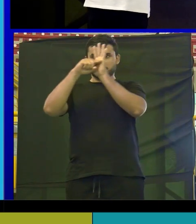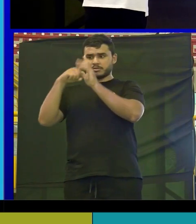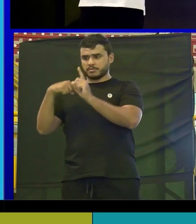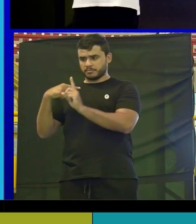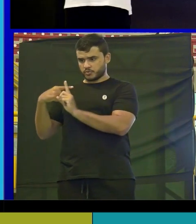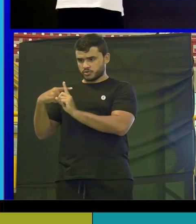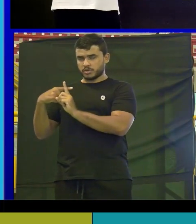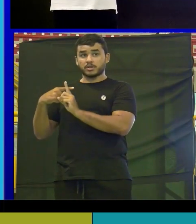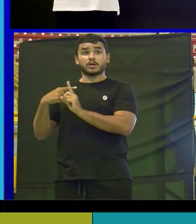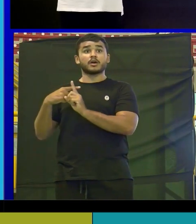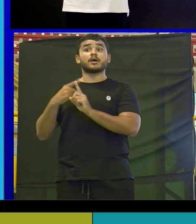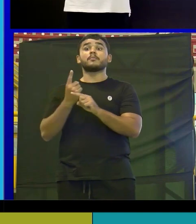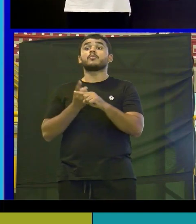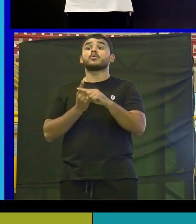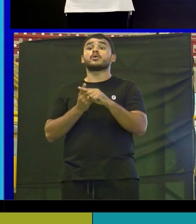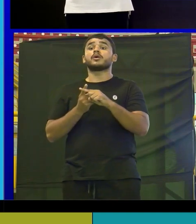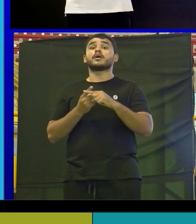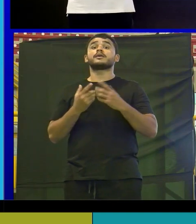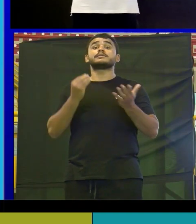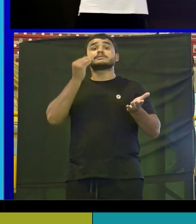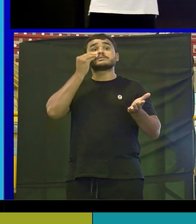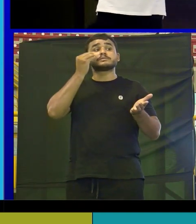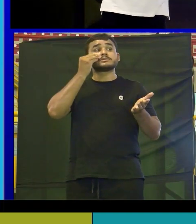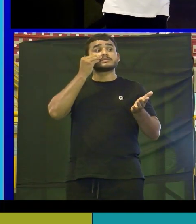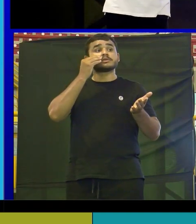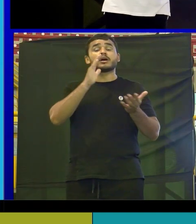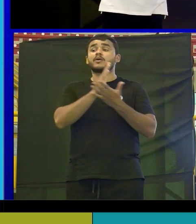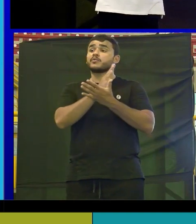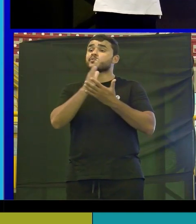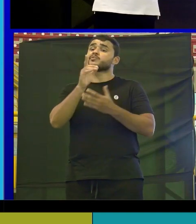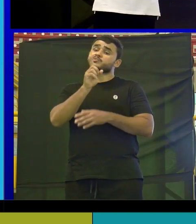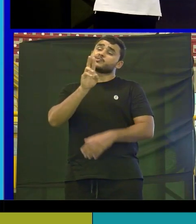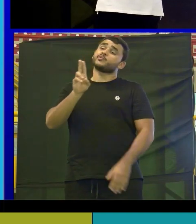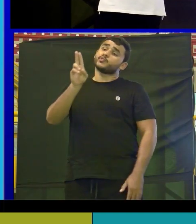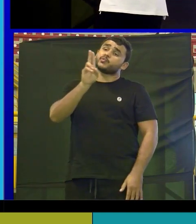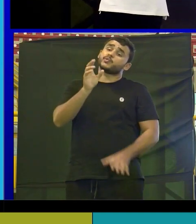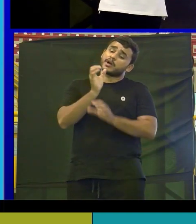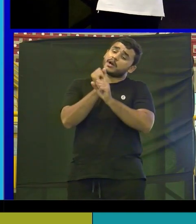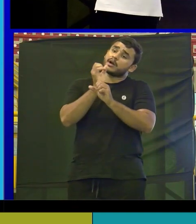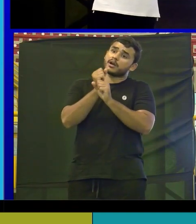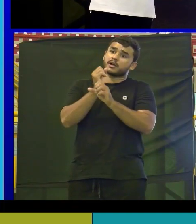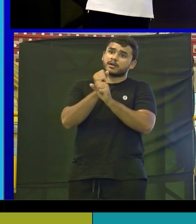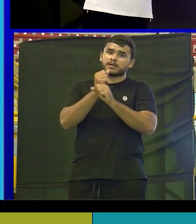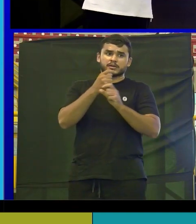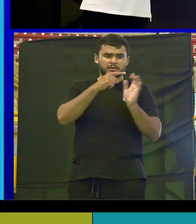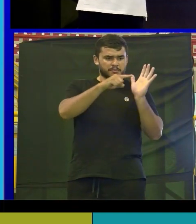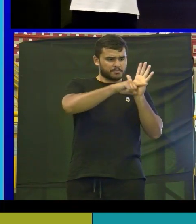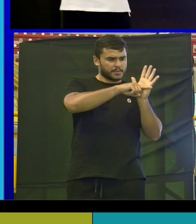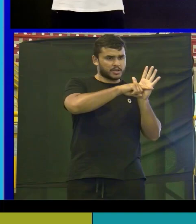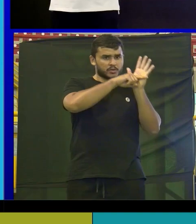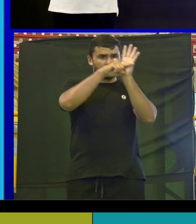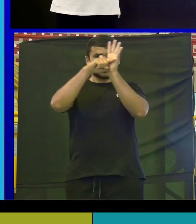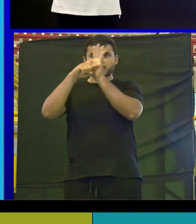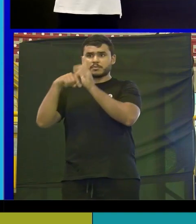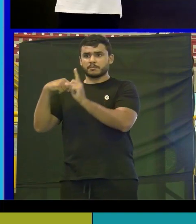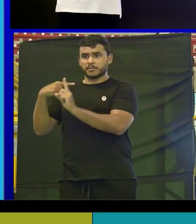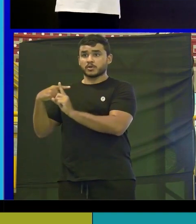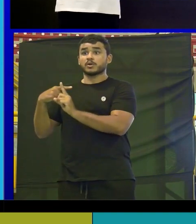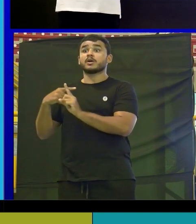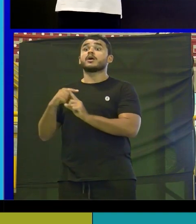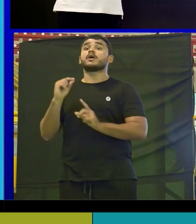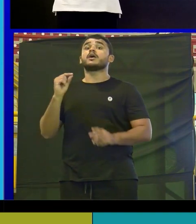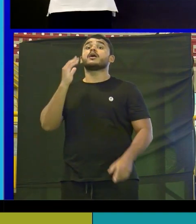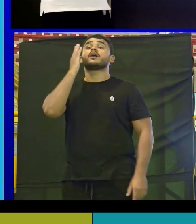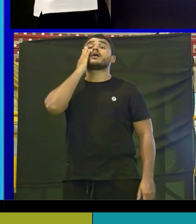bem. Isso é uma maneira, é usos e costumes, tá? Mas isso nunca existiu na matemática. Na verdade, o